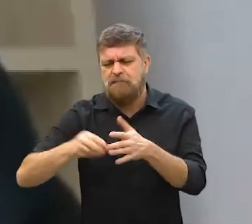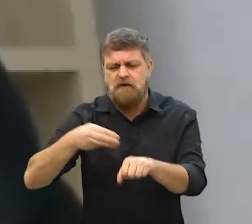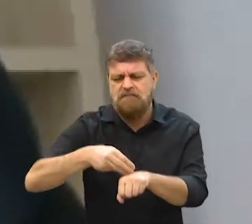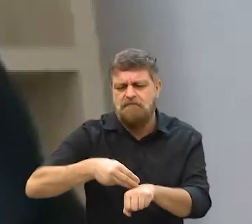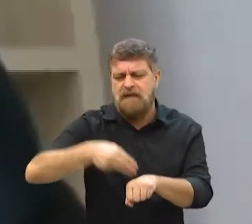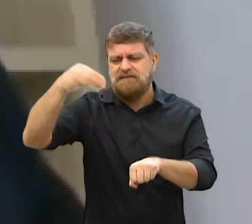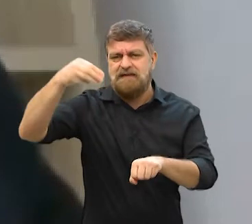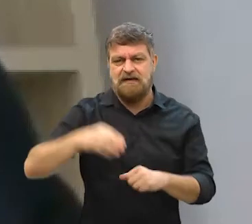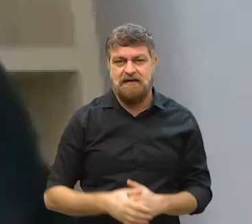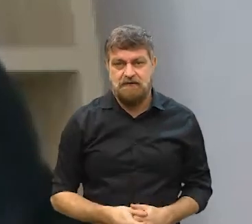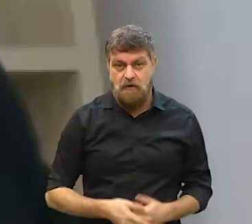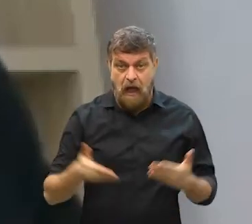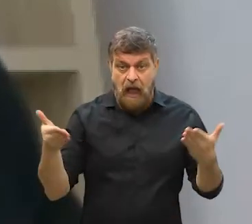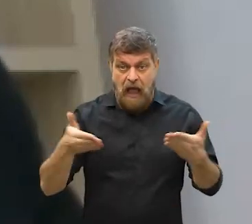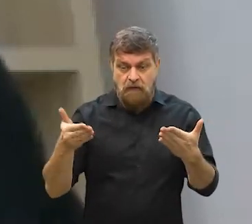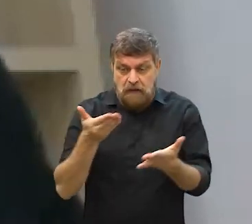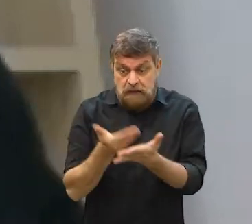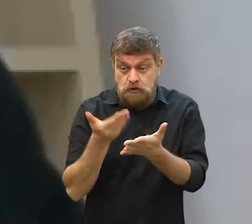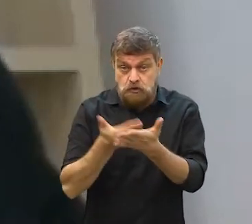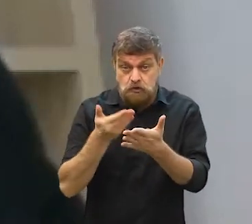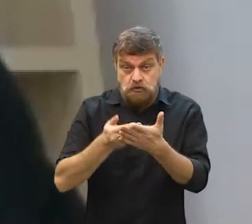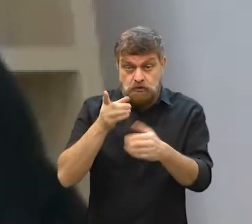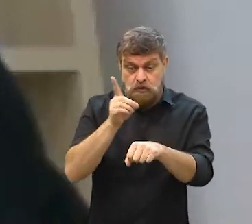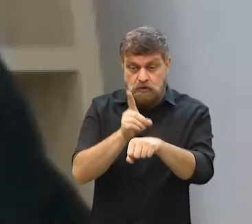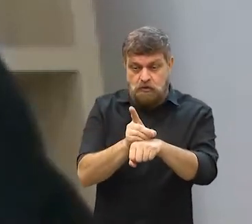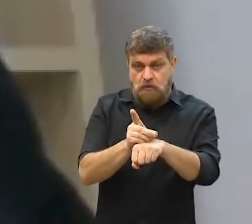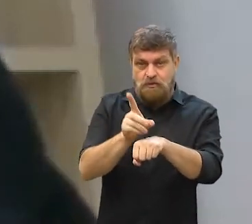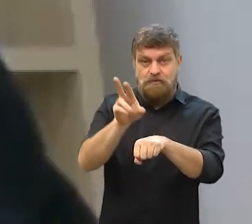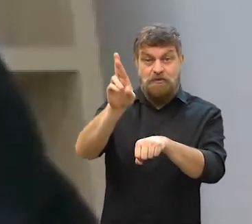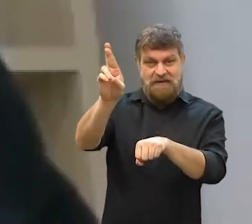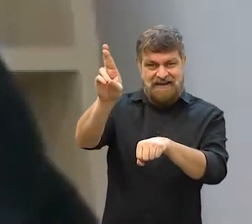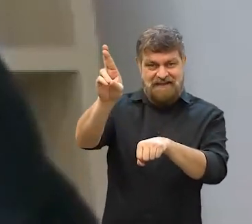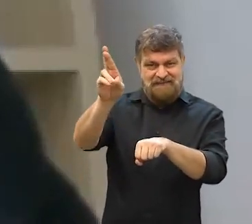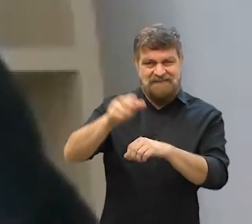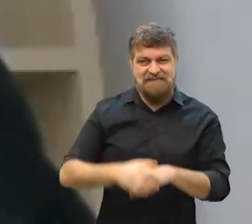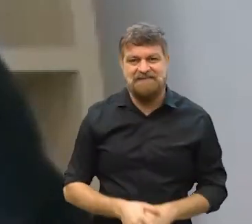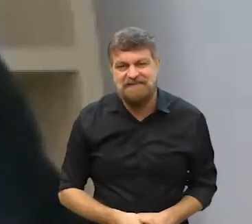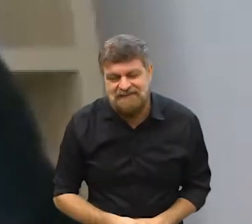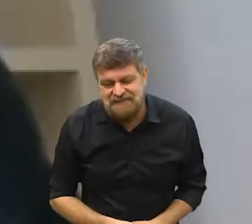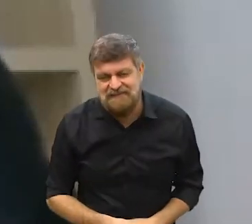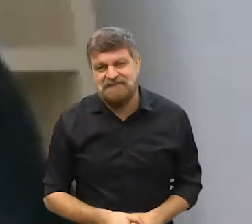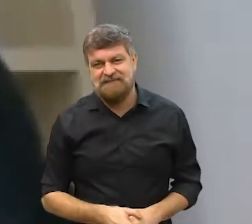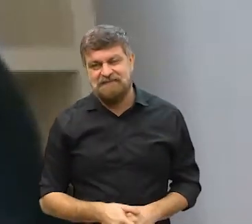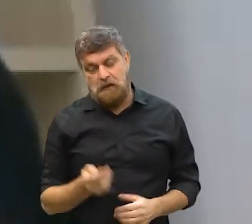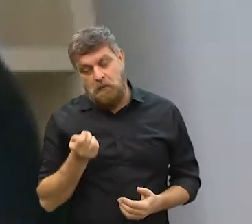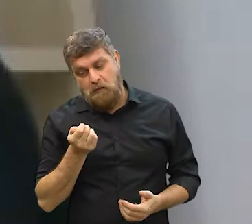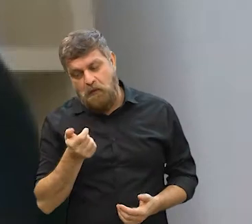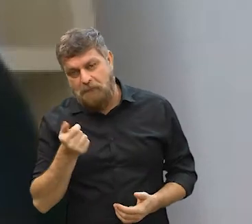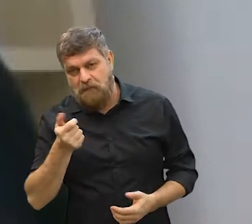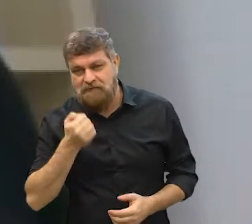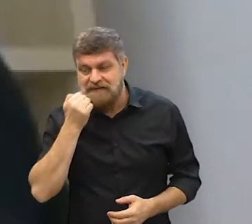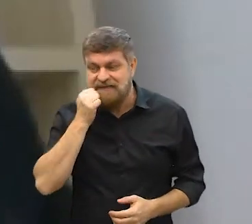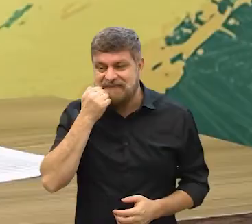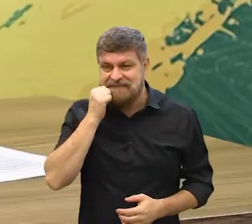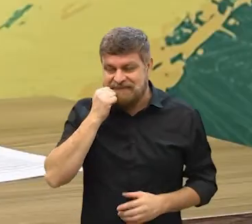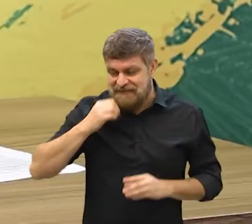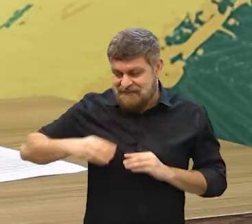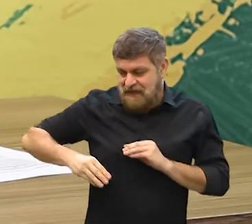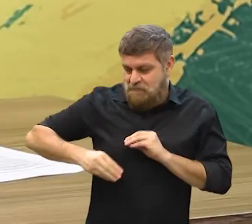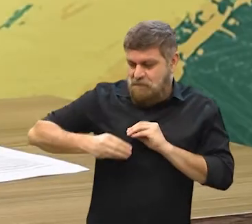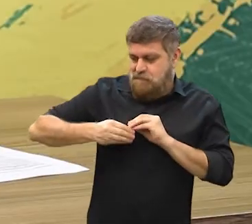mestrado, e agora estou no doutorado, né? Um pouco de ciência a